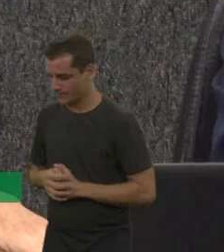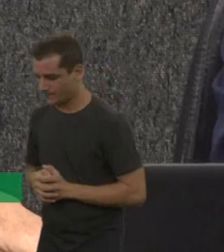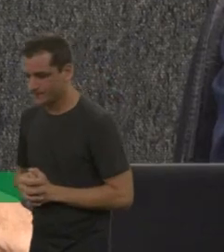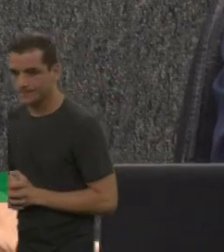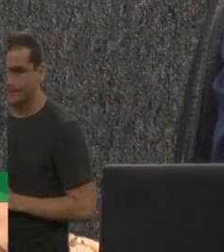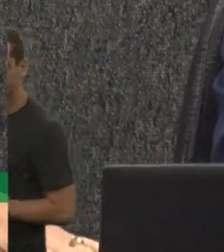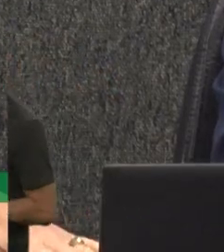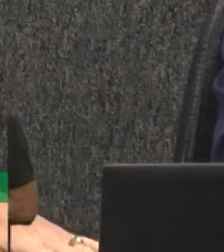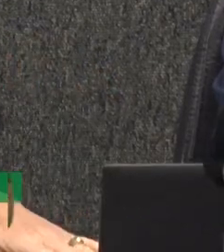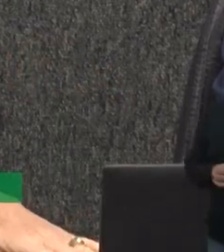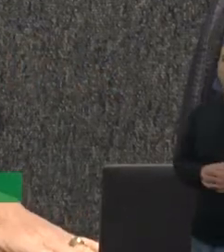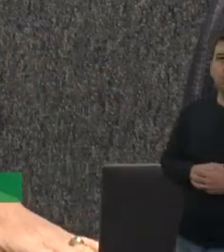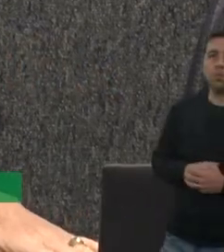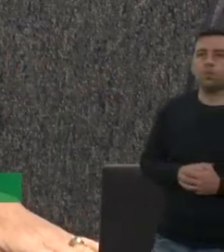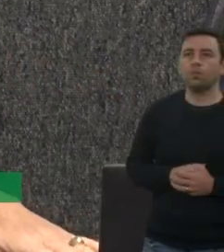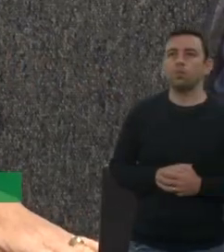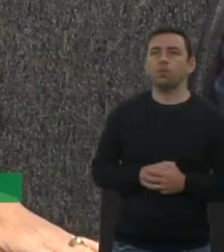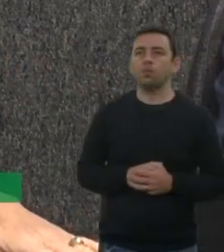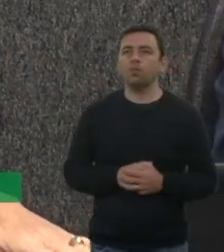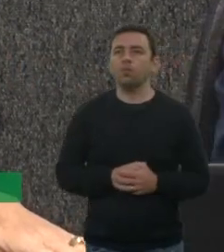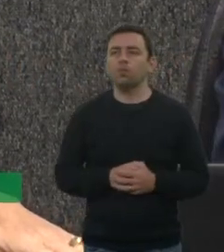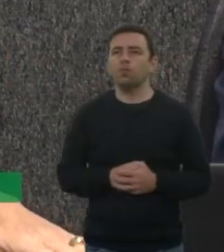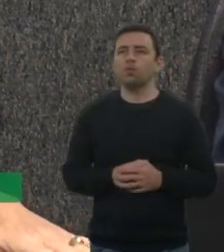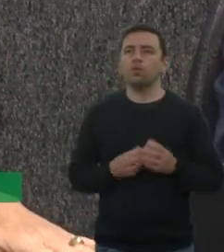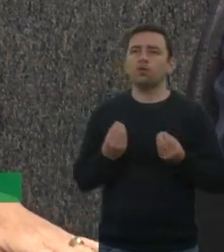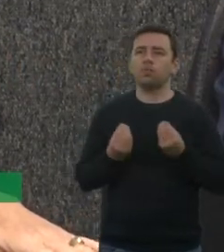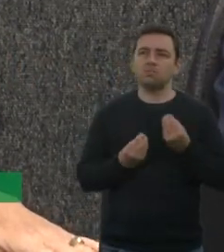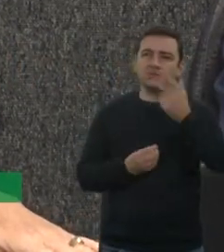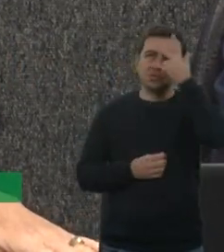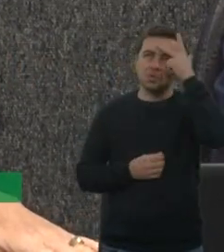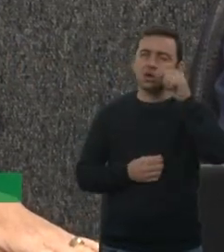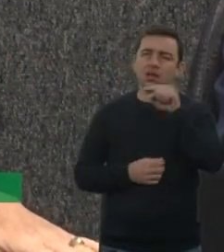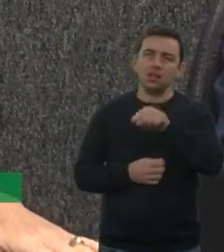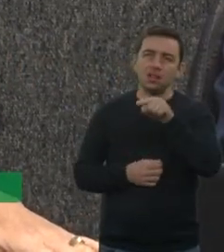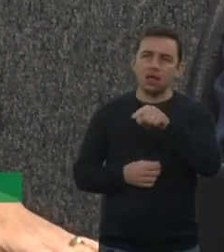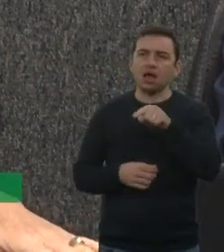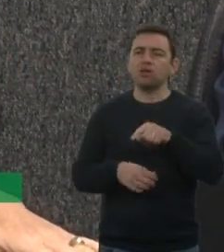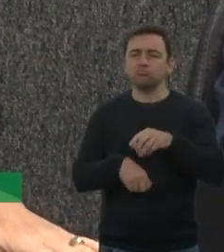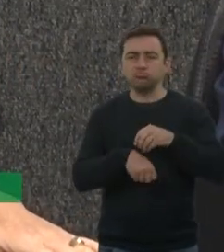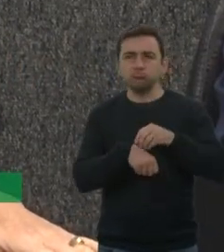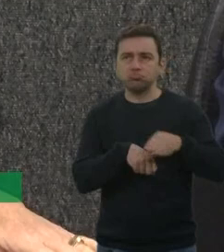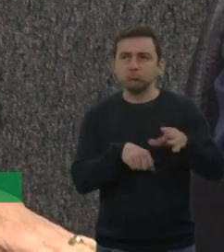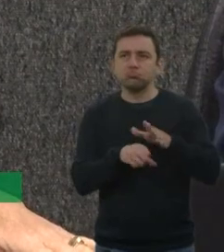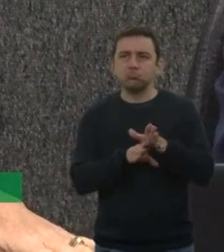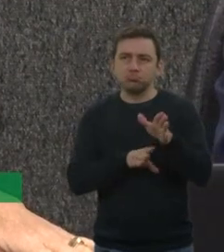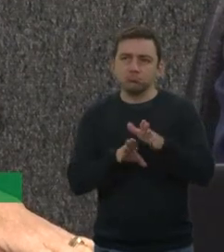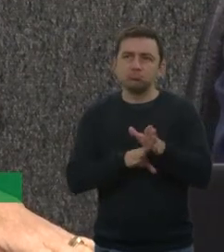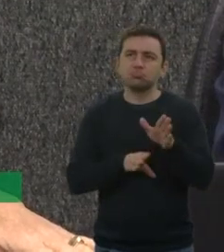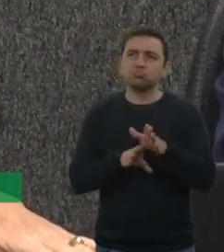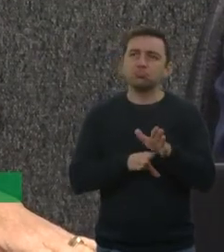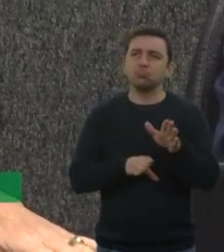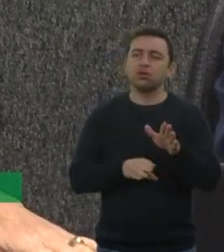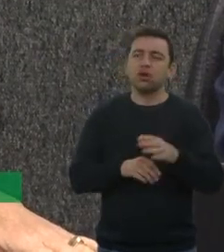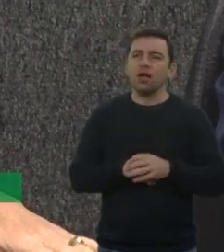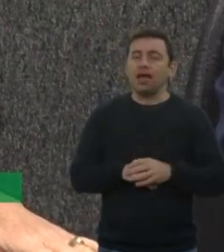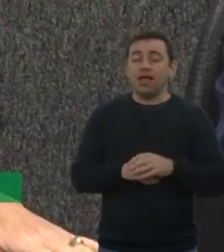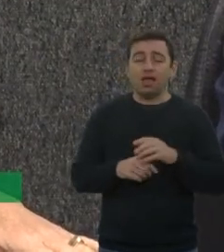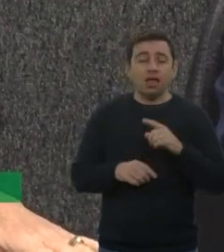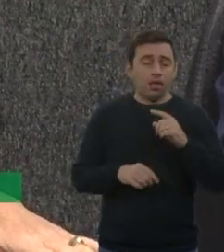que vai por direito, e que lá recebe orientação, e é direito de pai e mãe buscar até a última